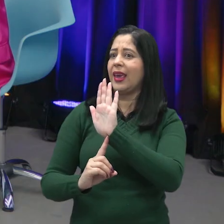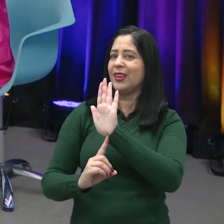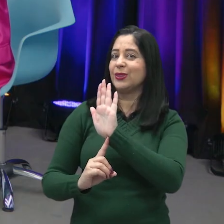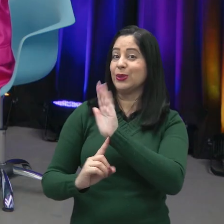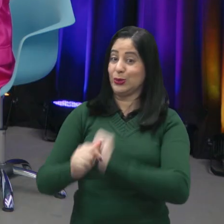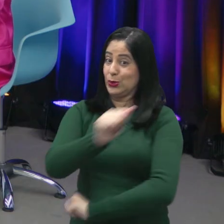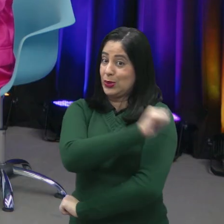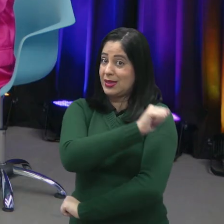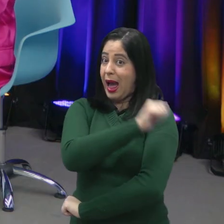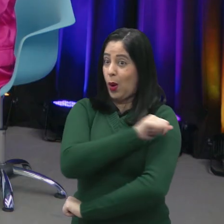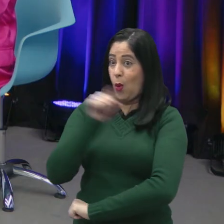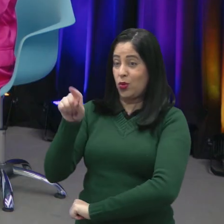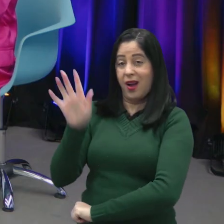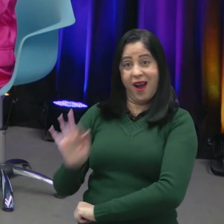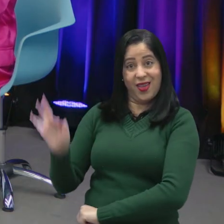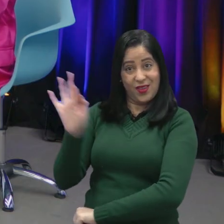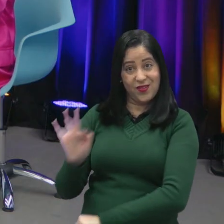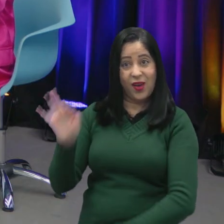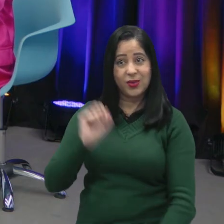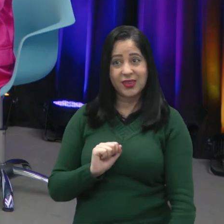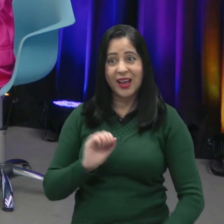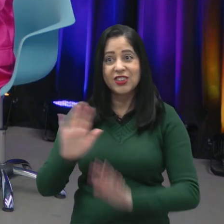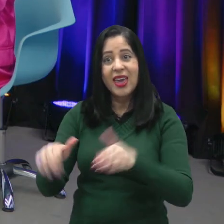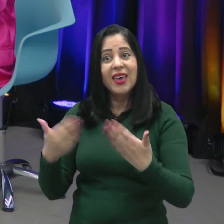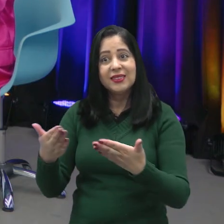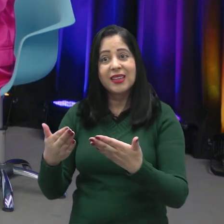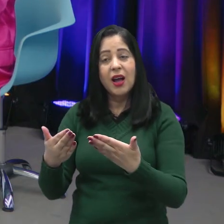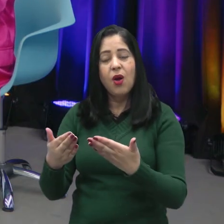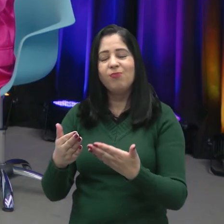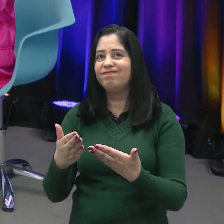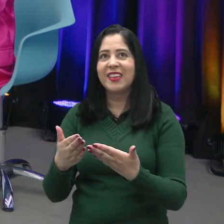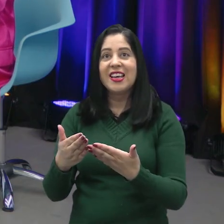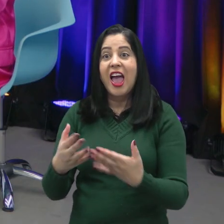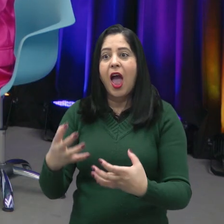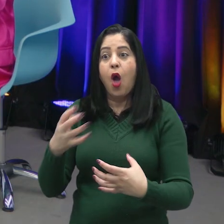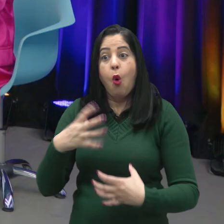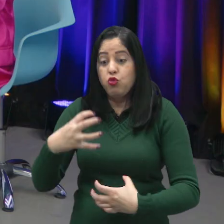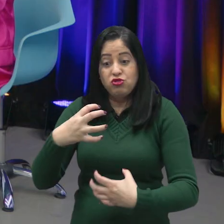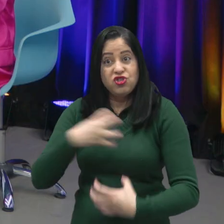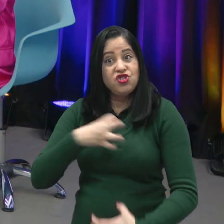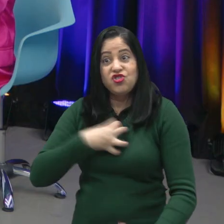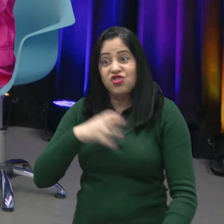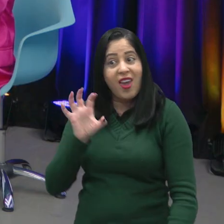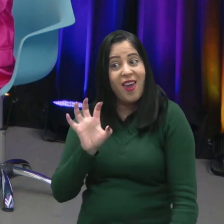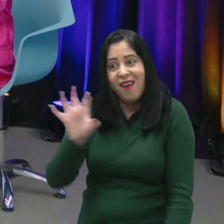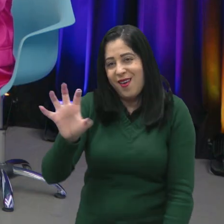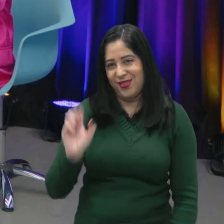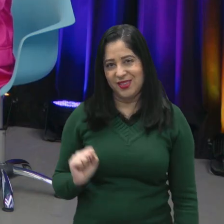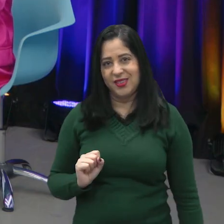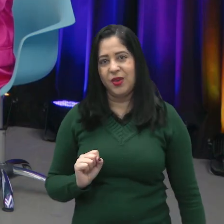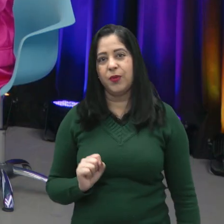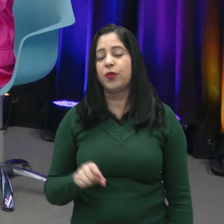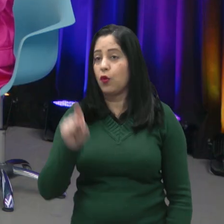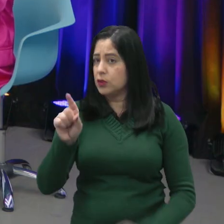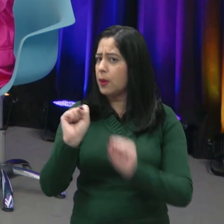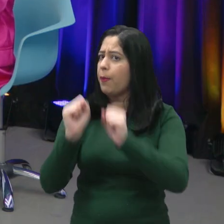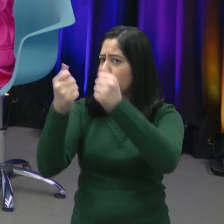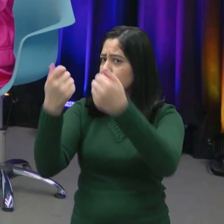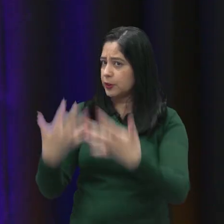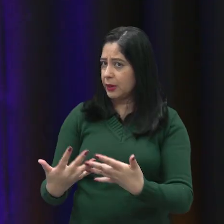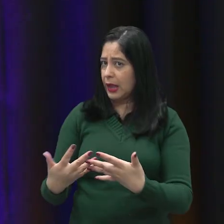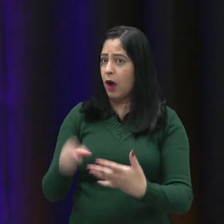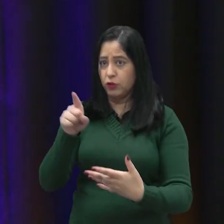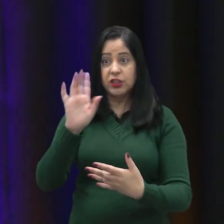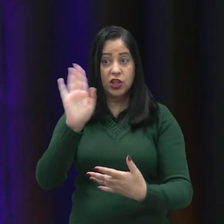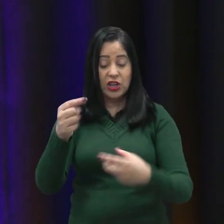na época. Isso. Então, assim, é algo que já está na energia dele, na essência dele, né? Marcão, fala pra gente um pouquinho, porque assim, são